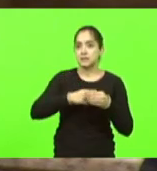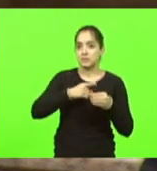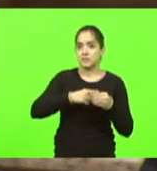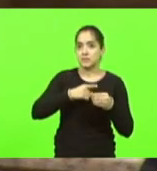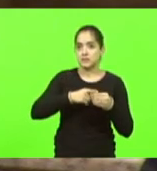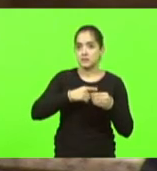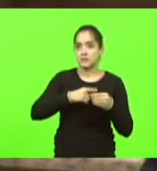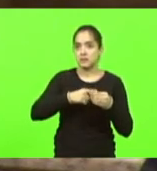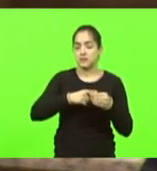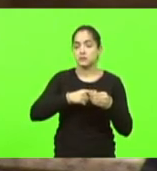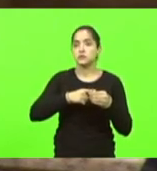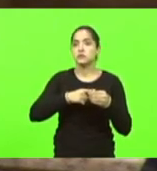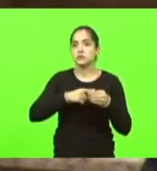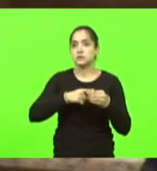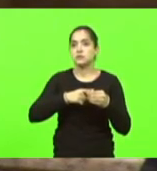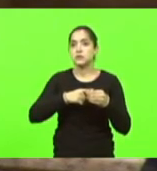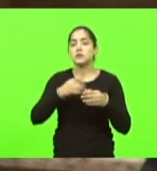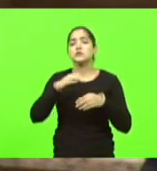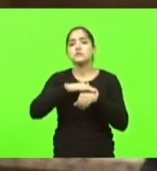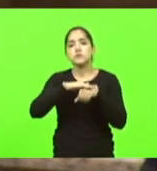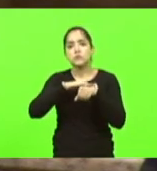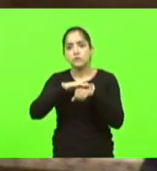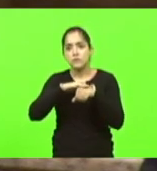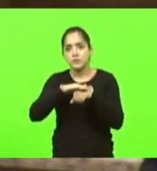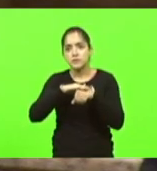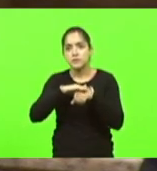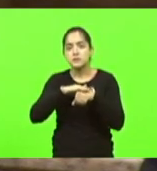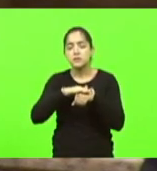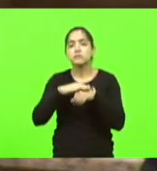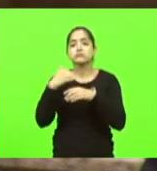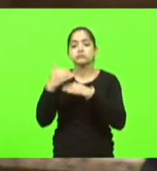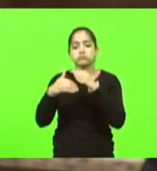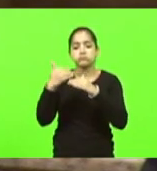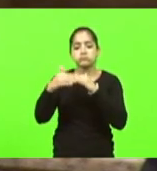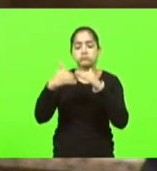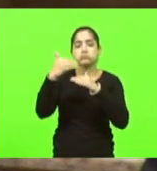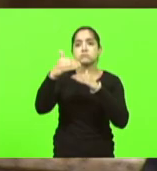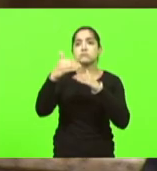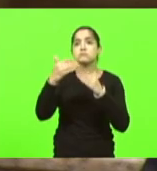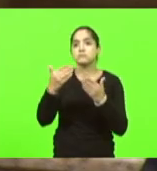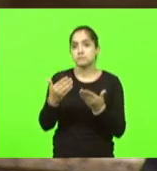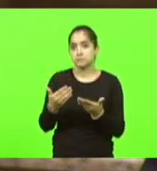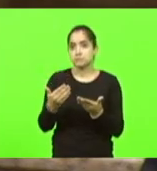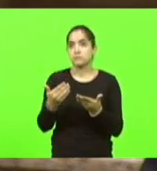delegada Patrícia tiveram conversando comigo nós evoluímos na